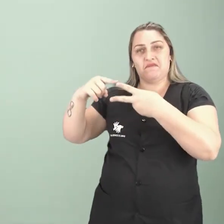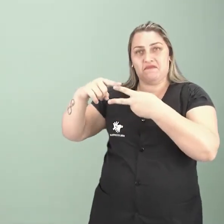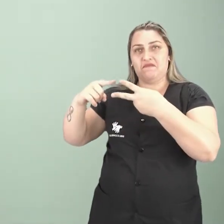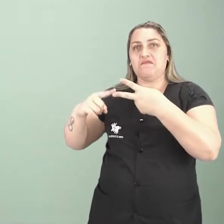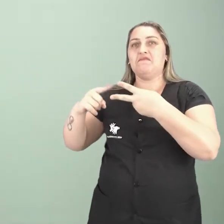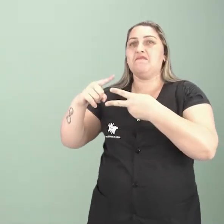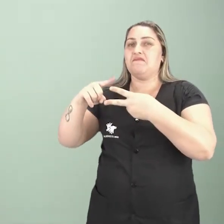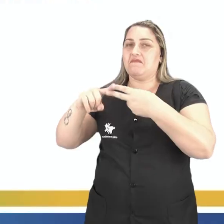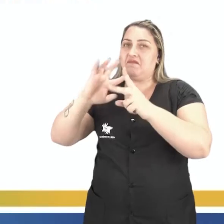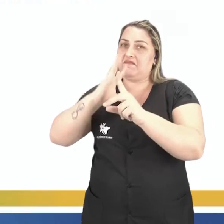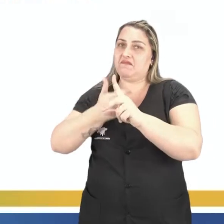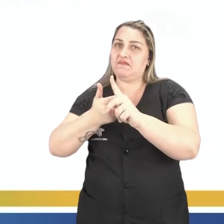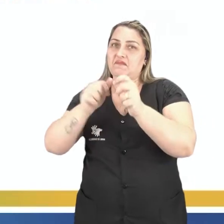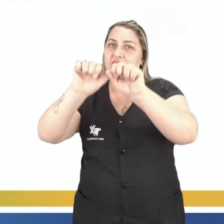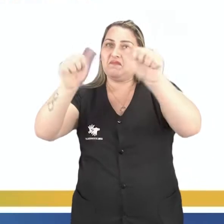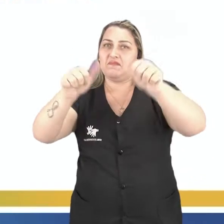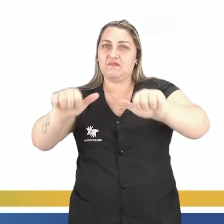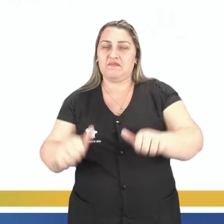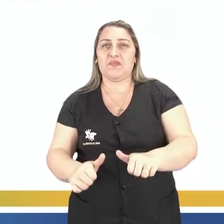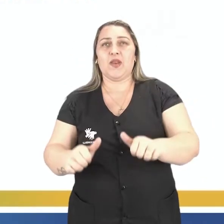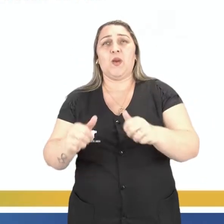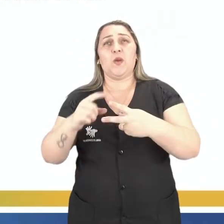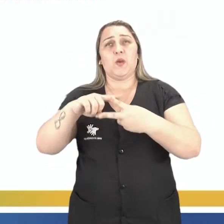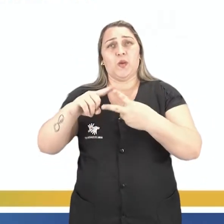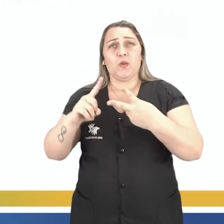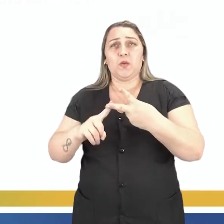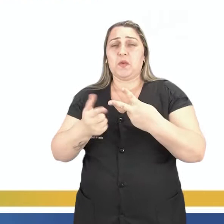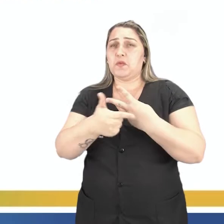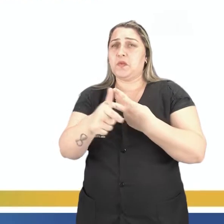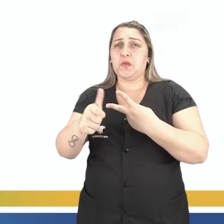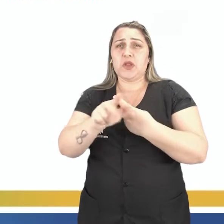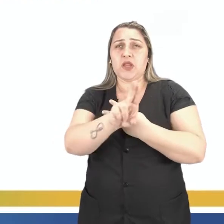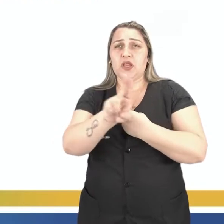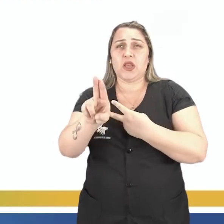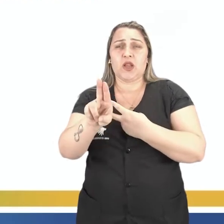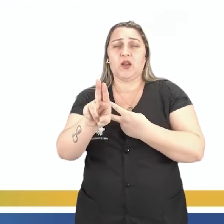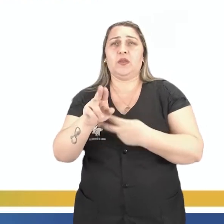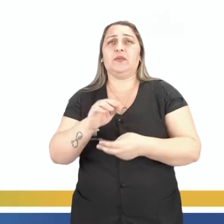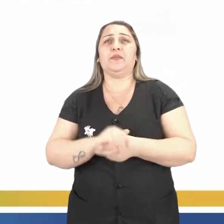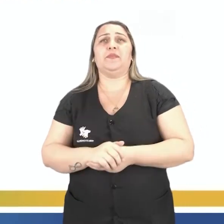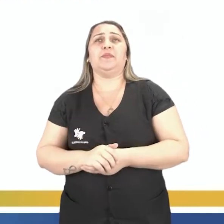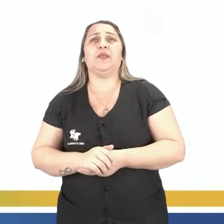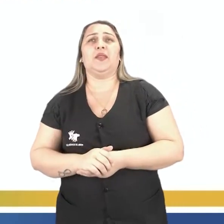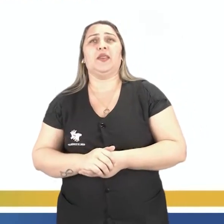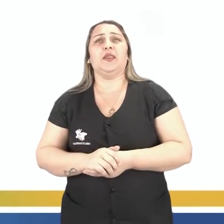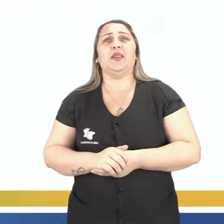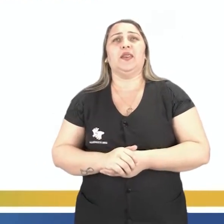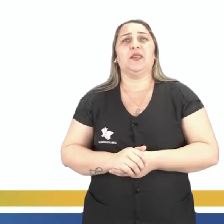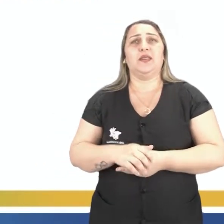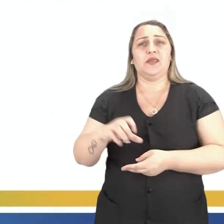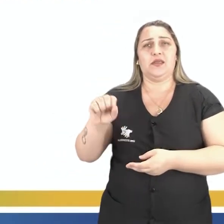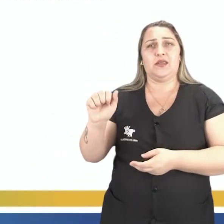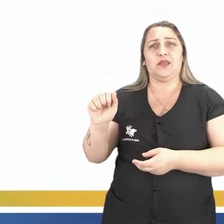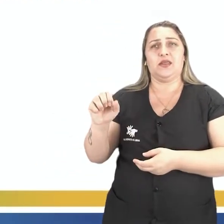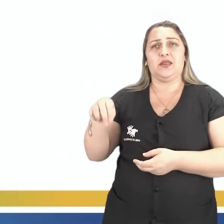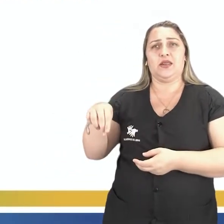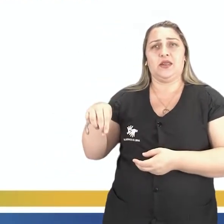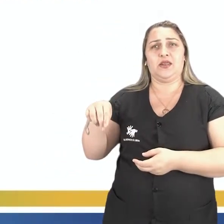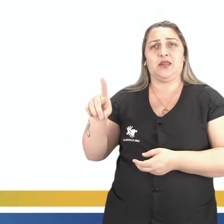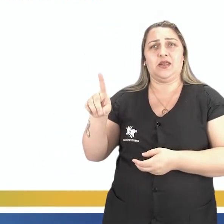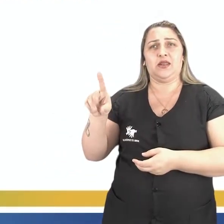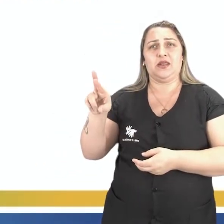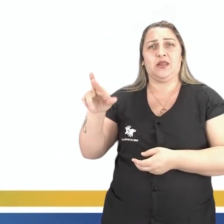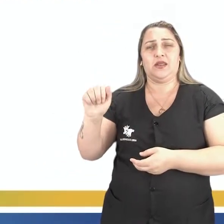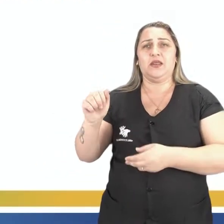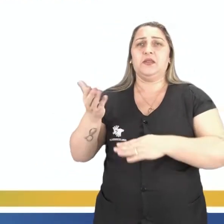arte dela, né? Todas as duas são sem título, ok, pessoal? E essa é a artista Sandra Cinto, grande